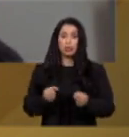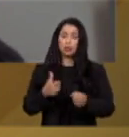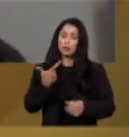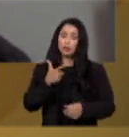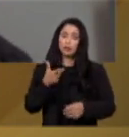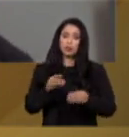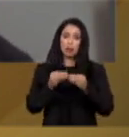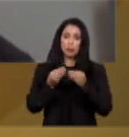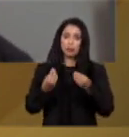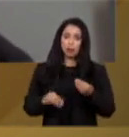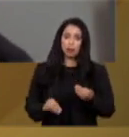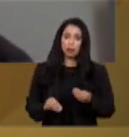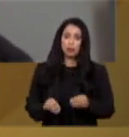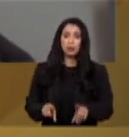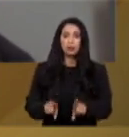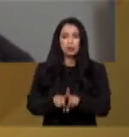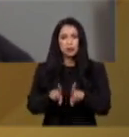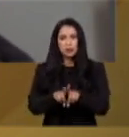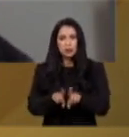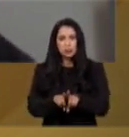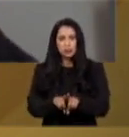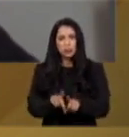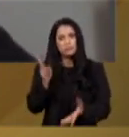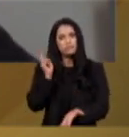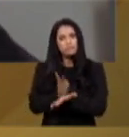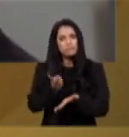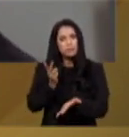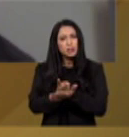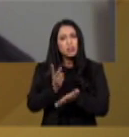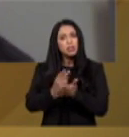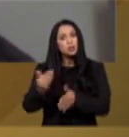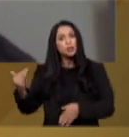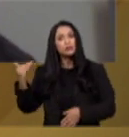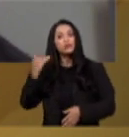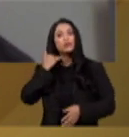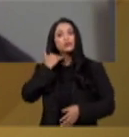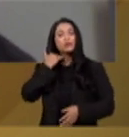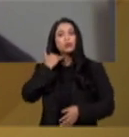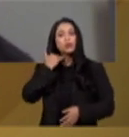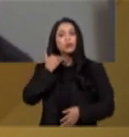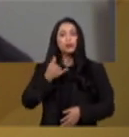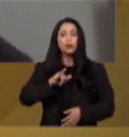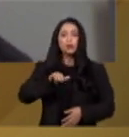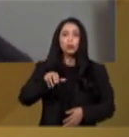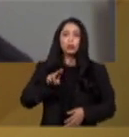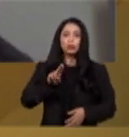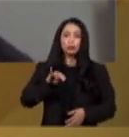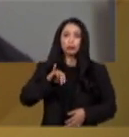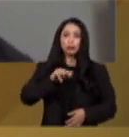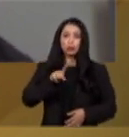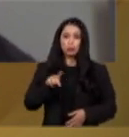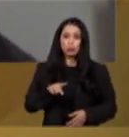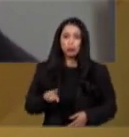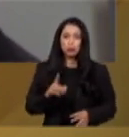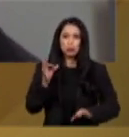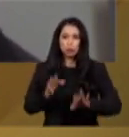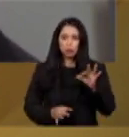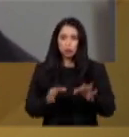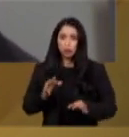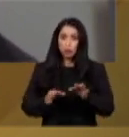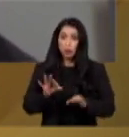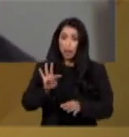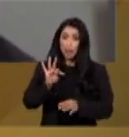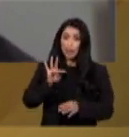prejuízo. E toda vez que o juiz julga de acordo com o enunciado e as teses fixadas pelo Supremo,